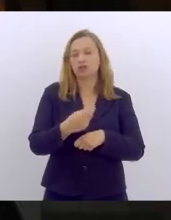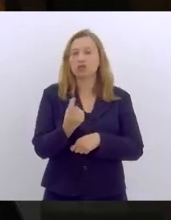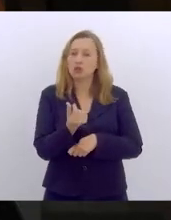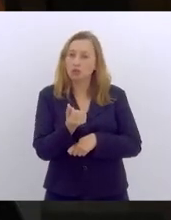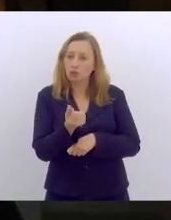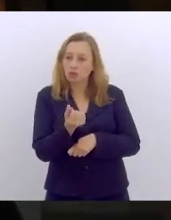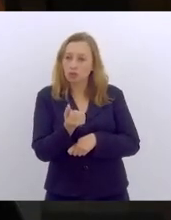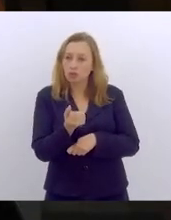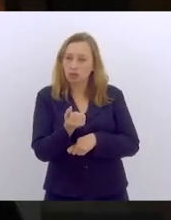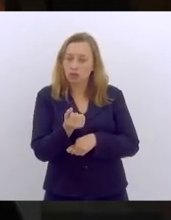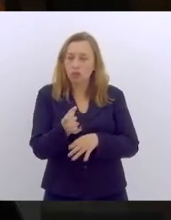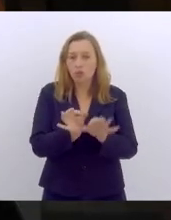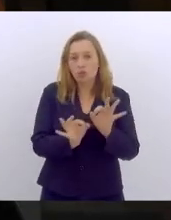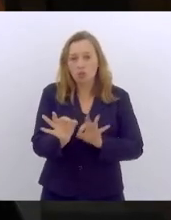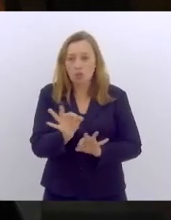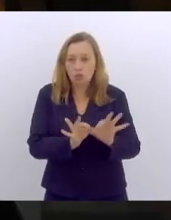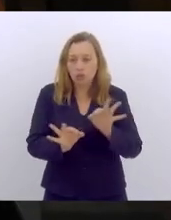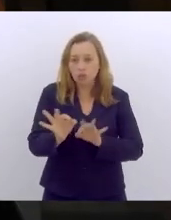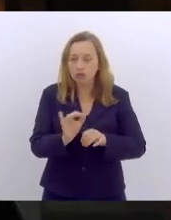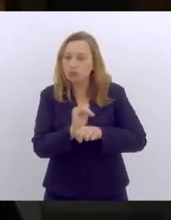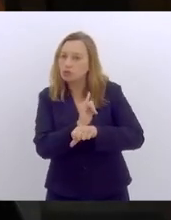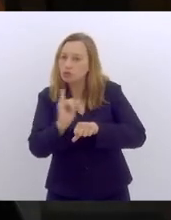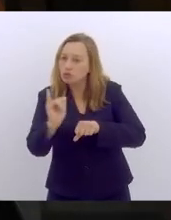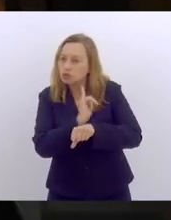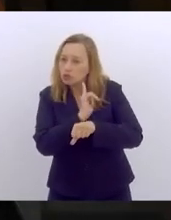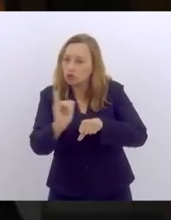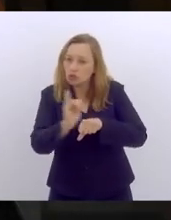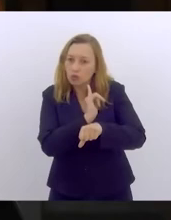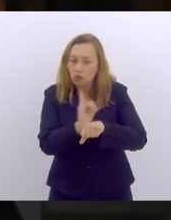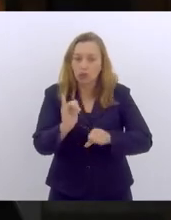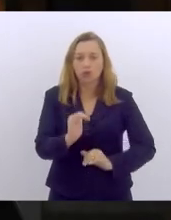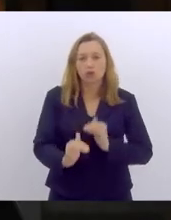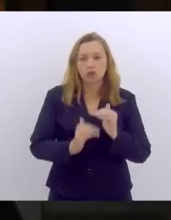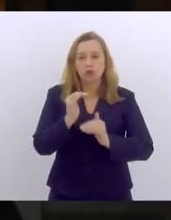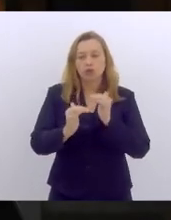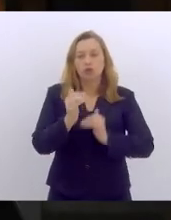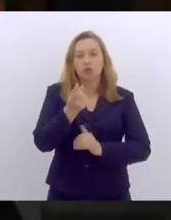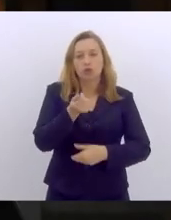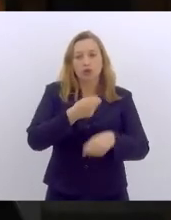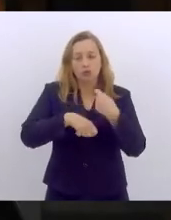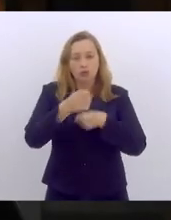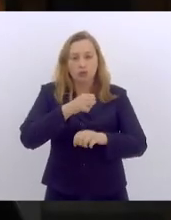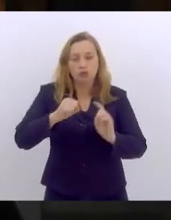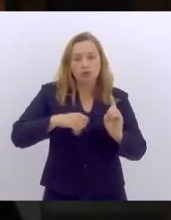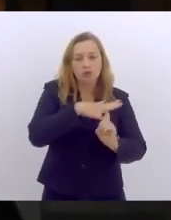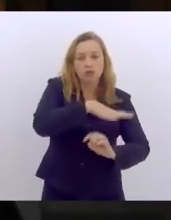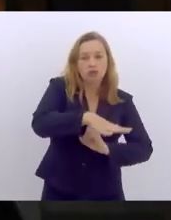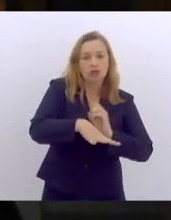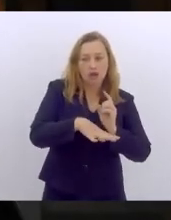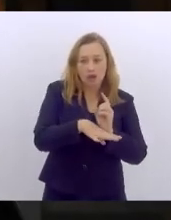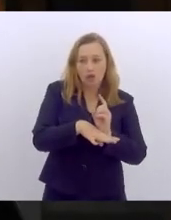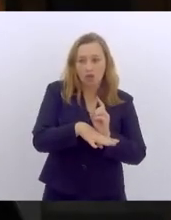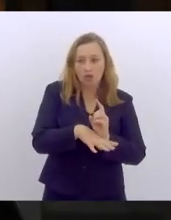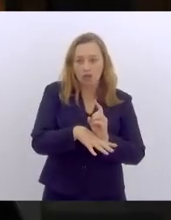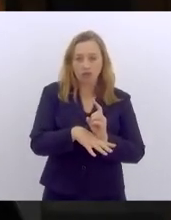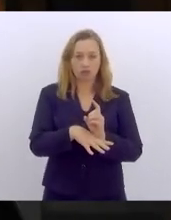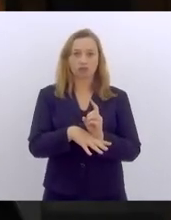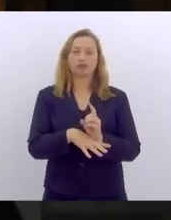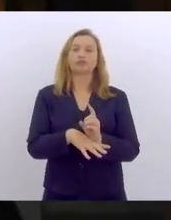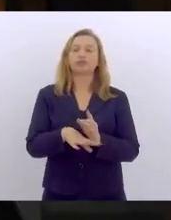mediante um planejamento estratégico de desenvolvimento econômico e social, dando